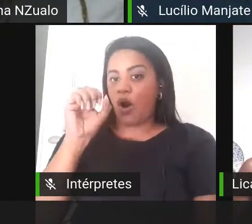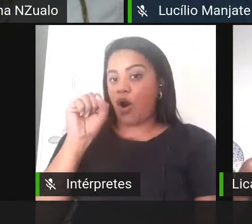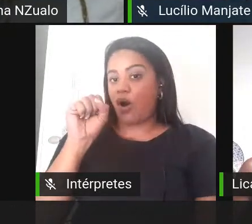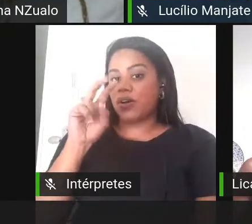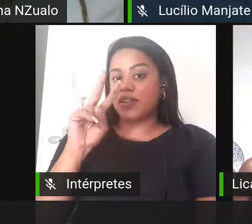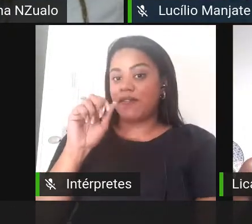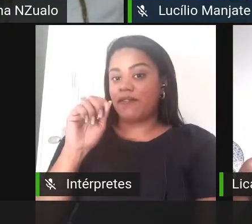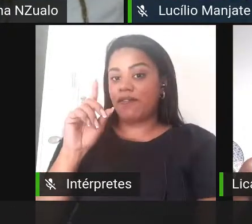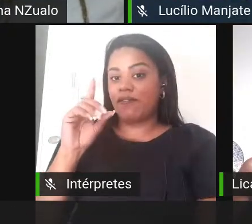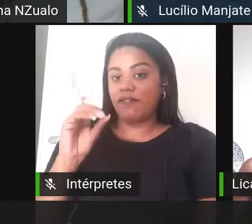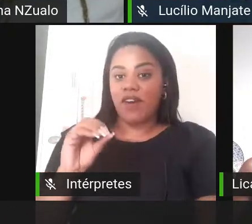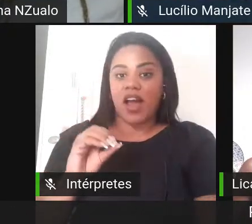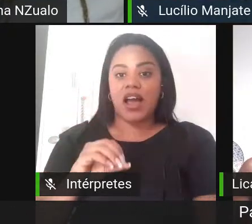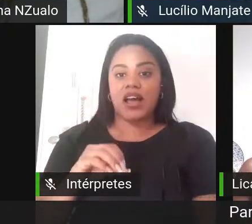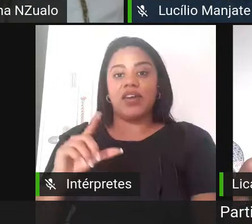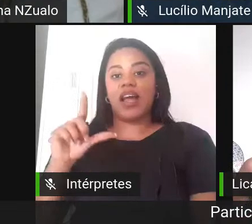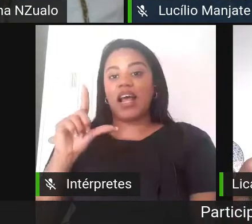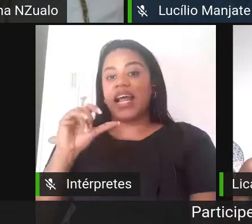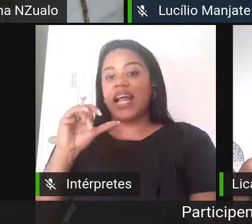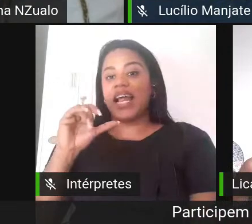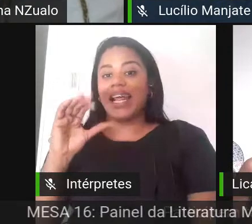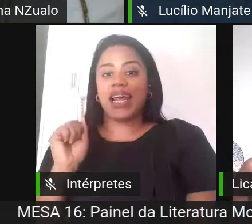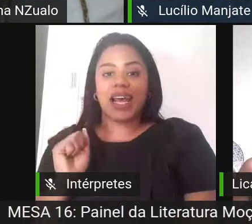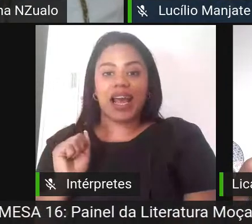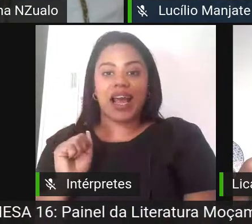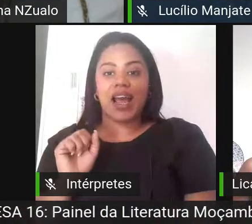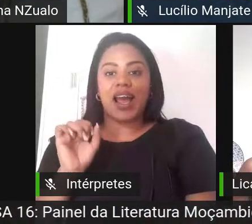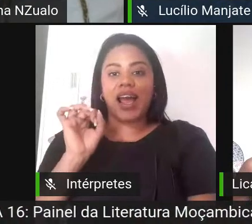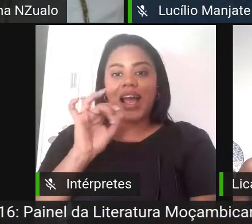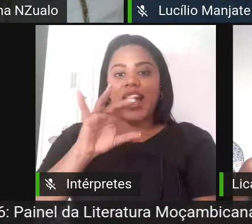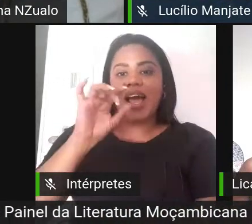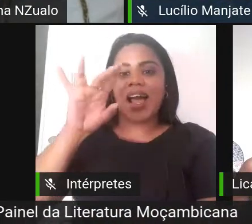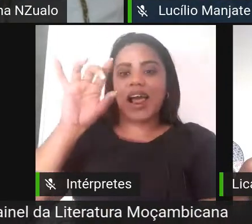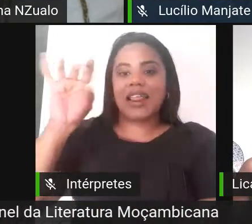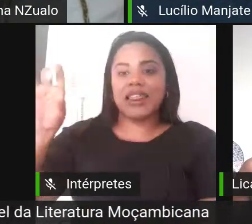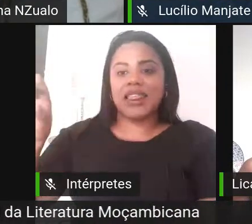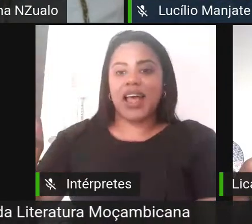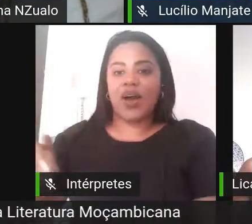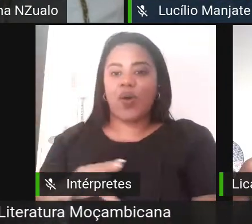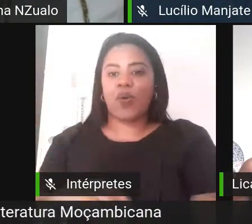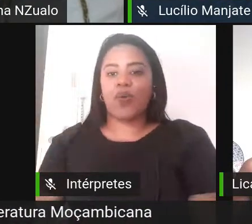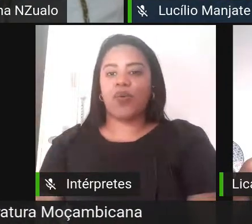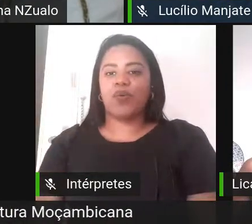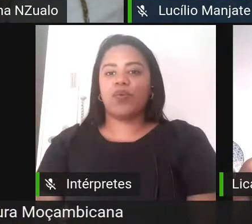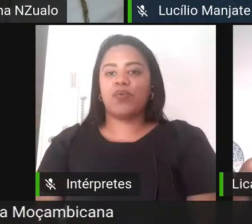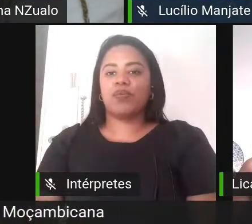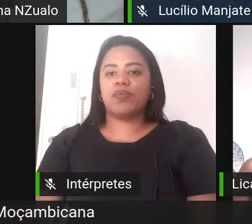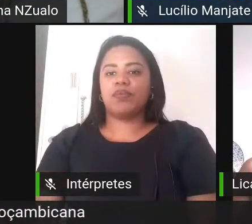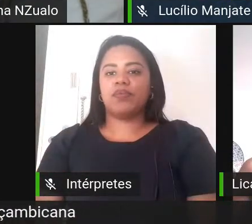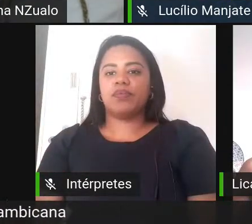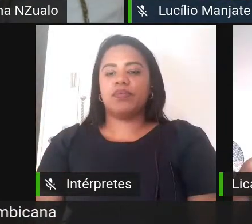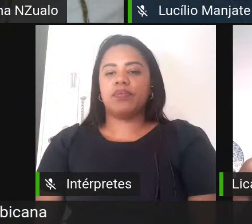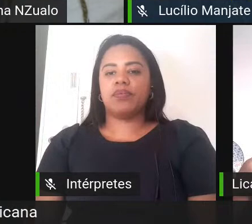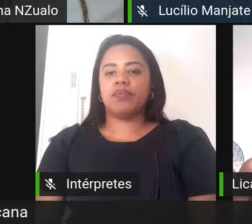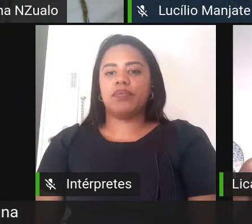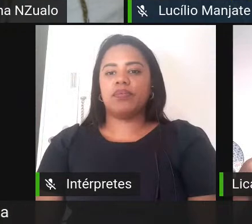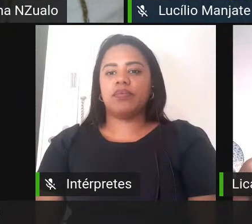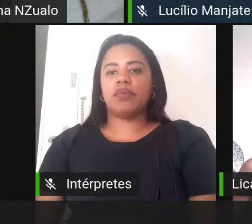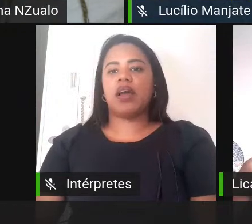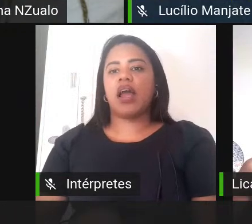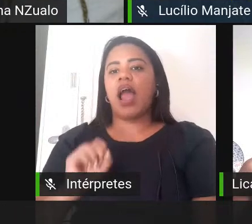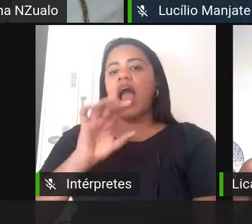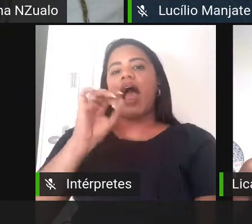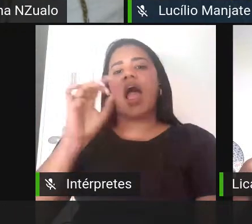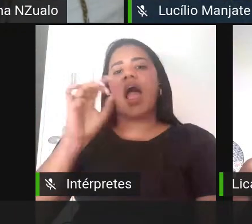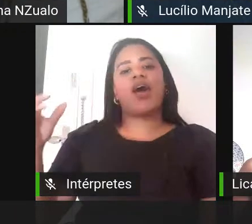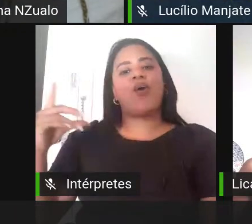porque cada um desses todos que me referi tem a sua loucura. E é sempre muito bom